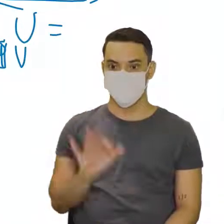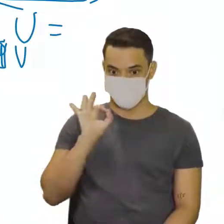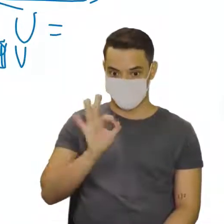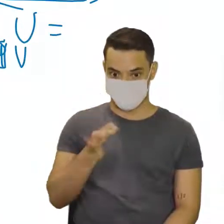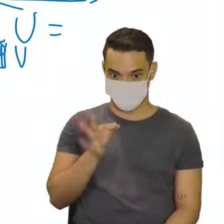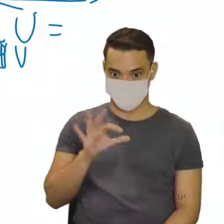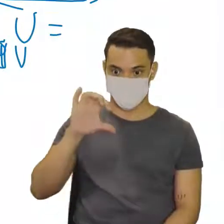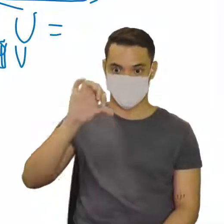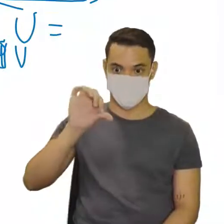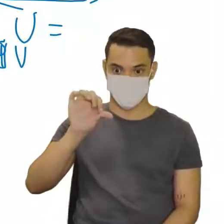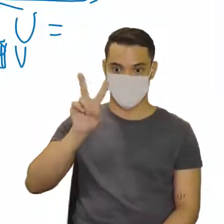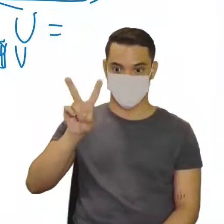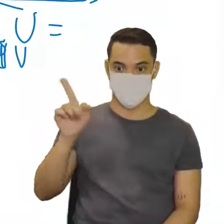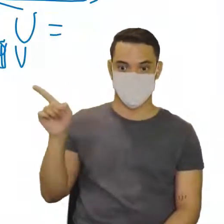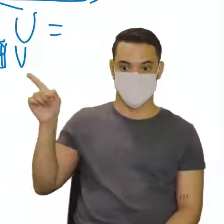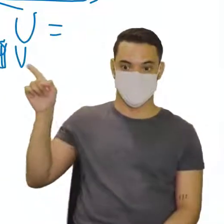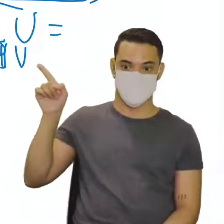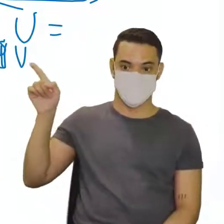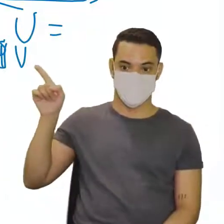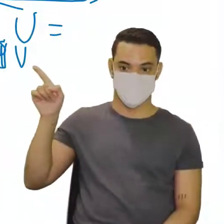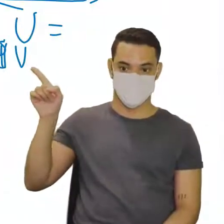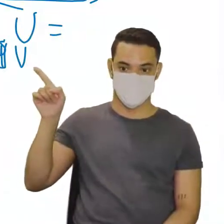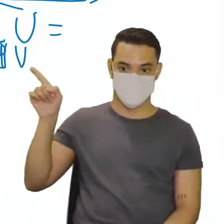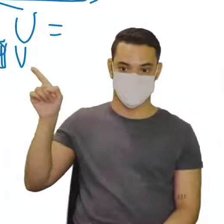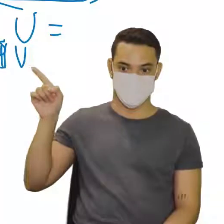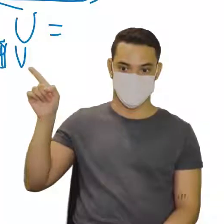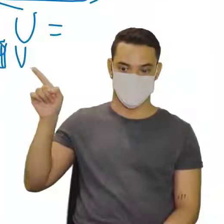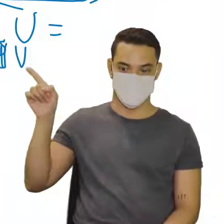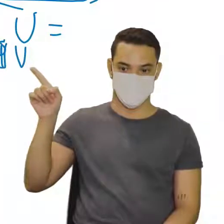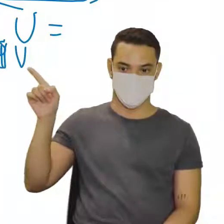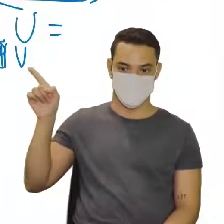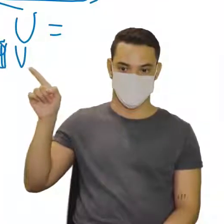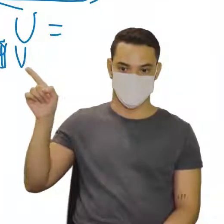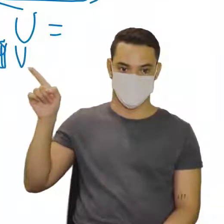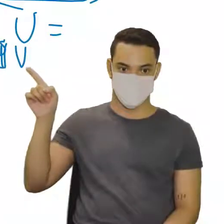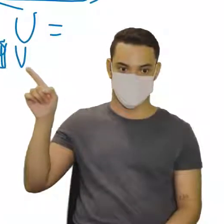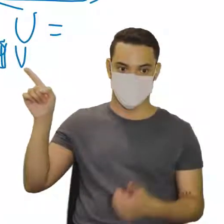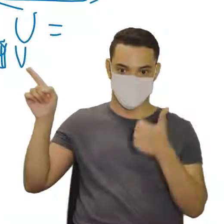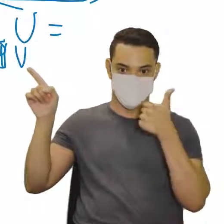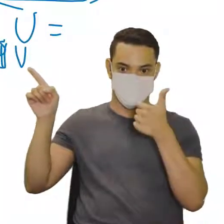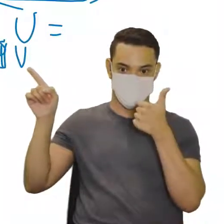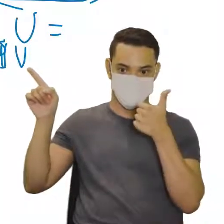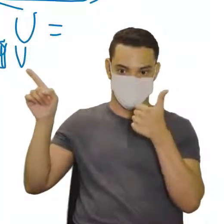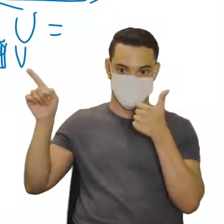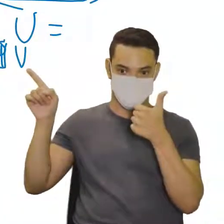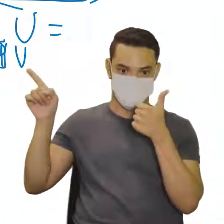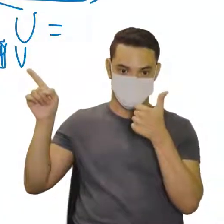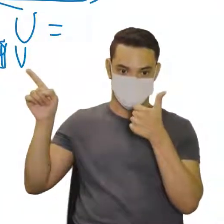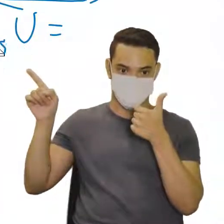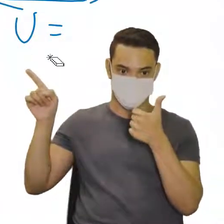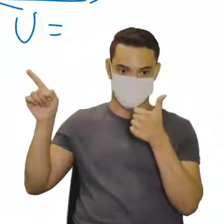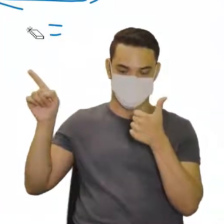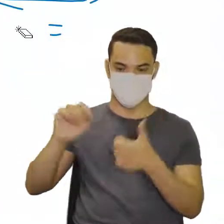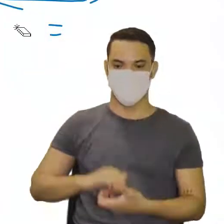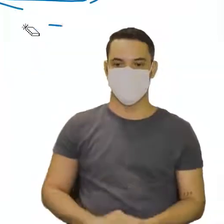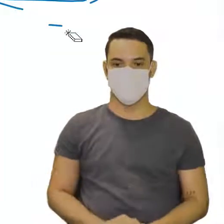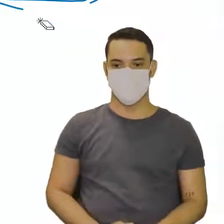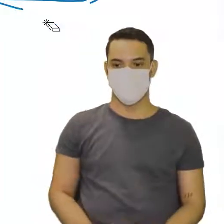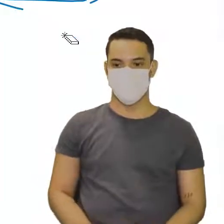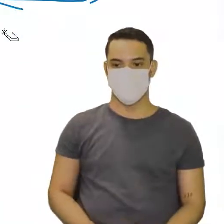Certo? U igual a 9 volts, ok? Deixa eu apagar e deixar apenas...